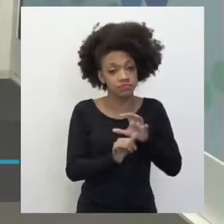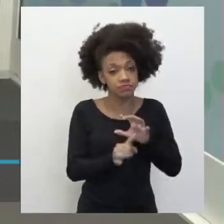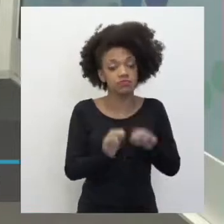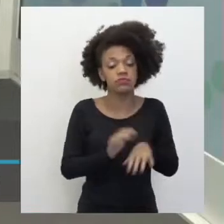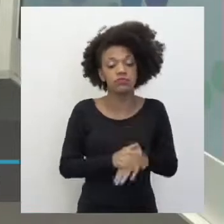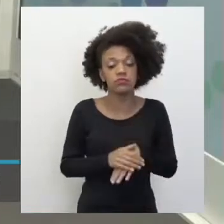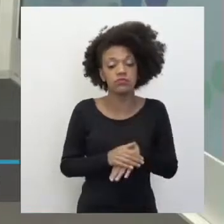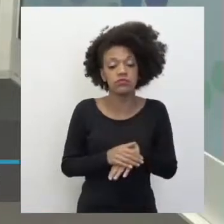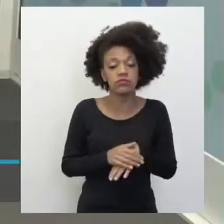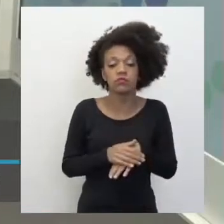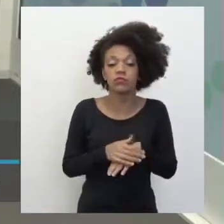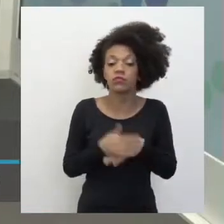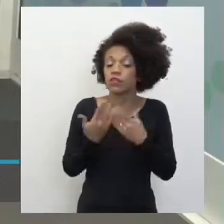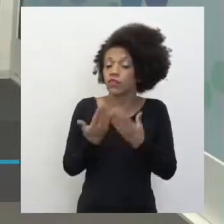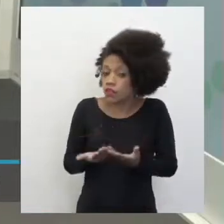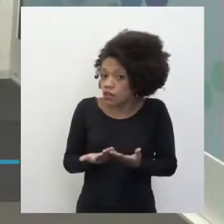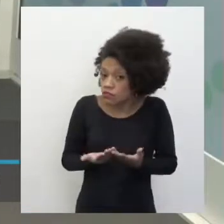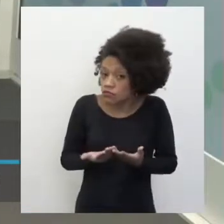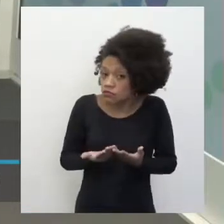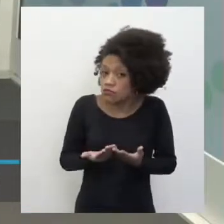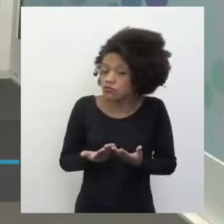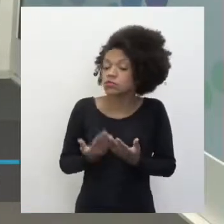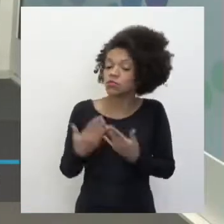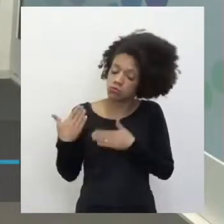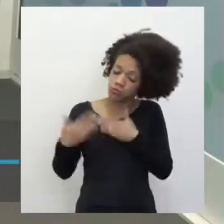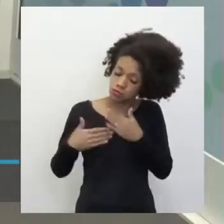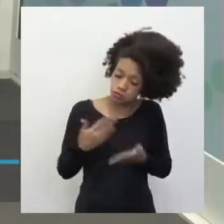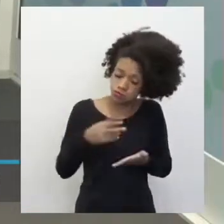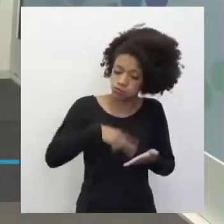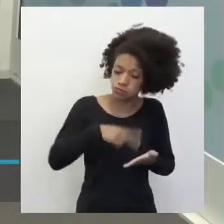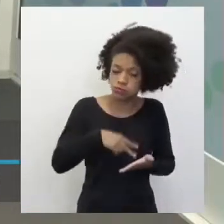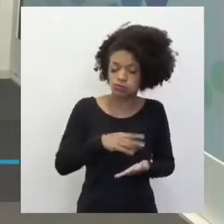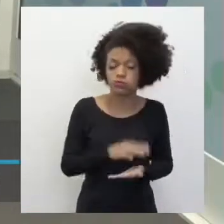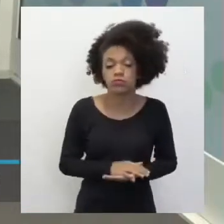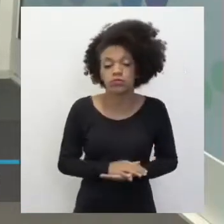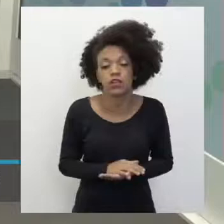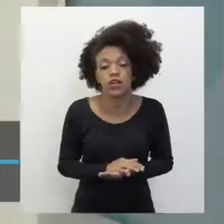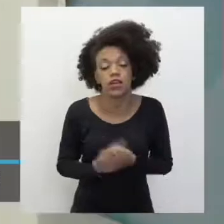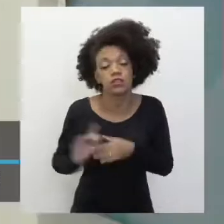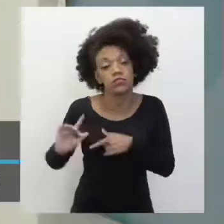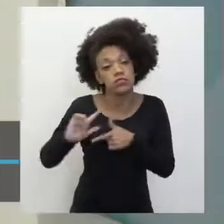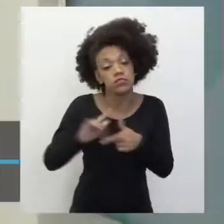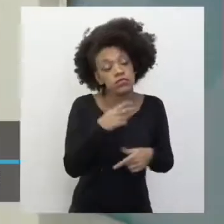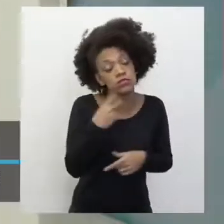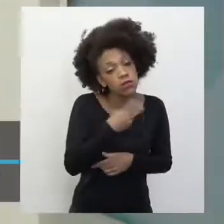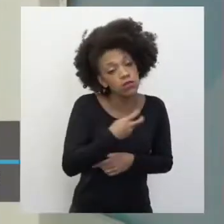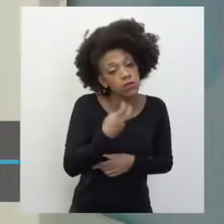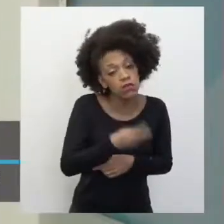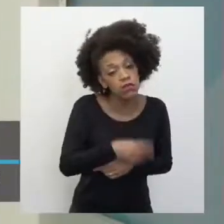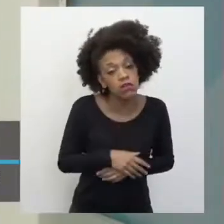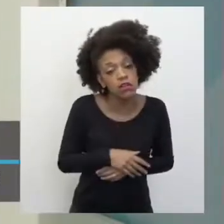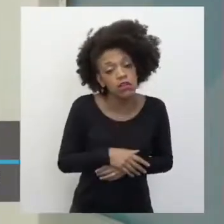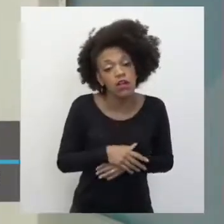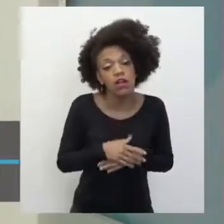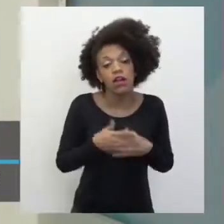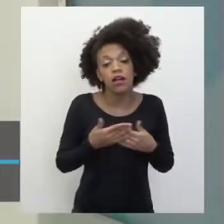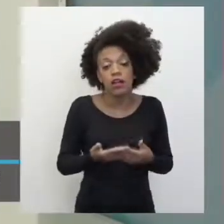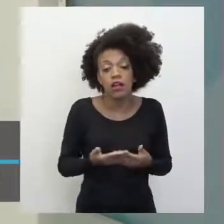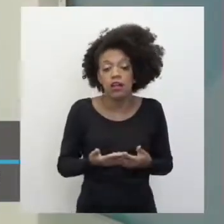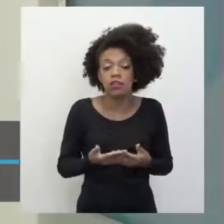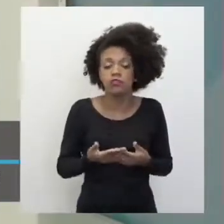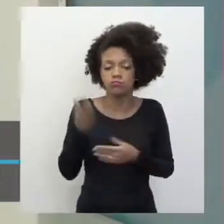eu estou falando segundo assim, o que a gente foi lendo, né? Esses contos de tradição oral, fora a transmissão de